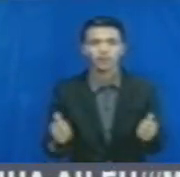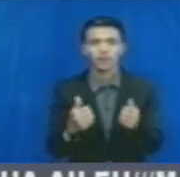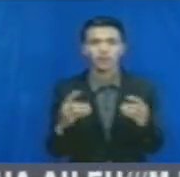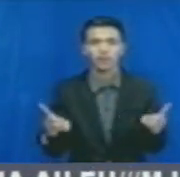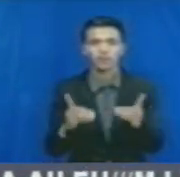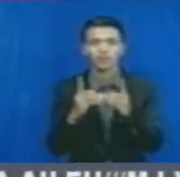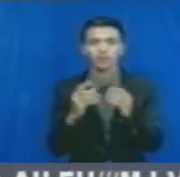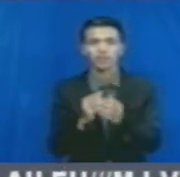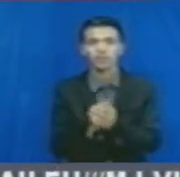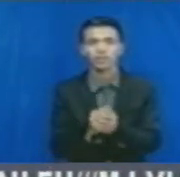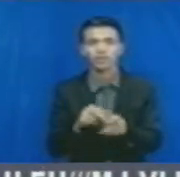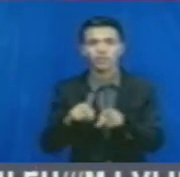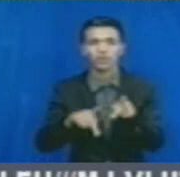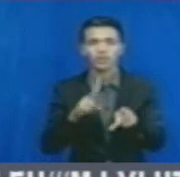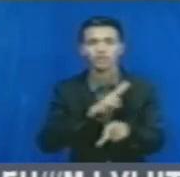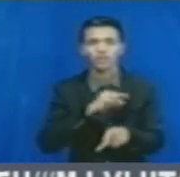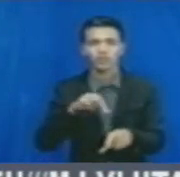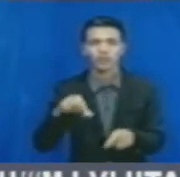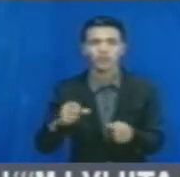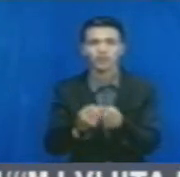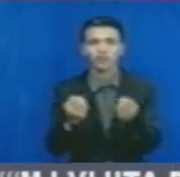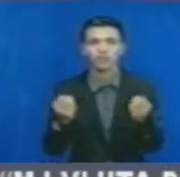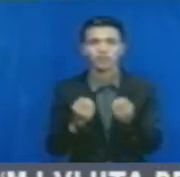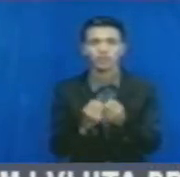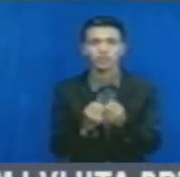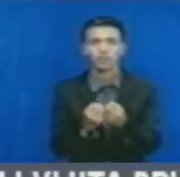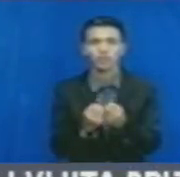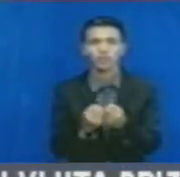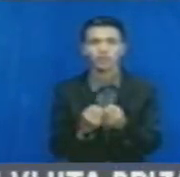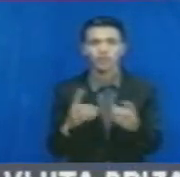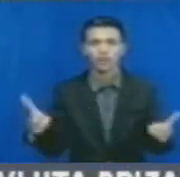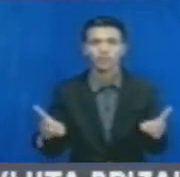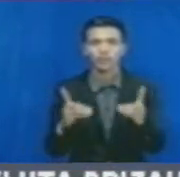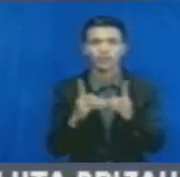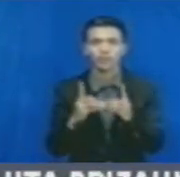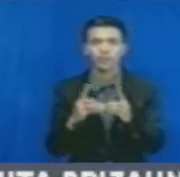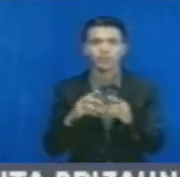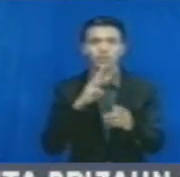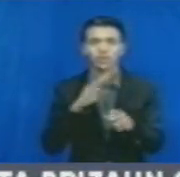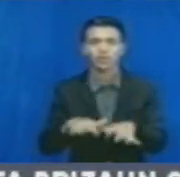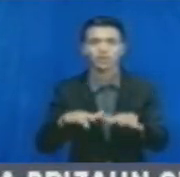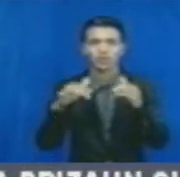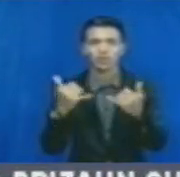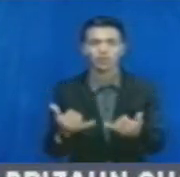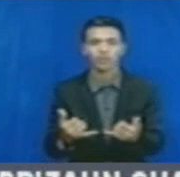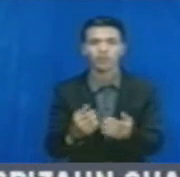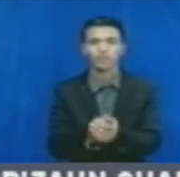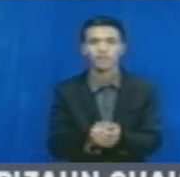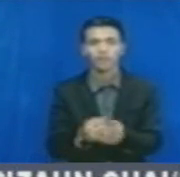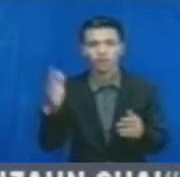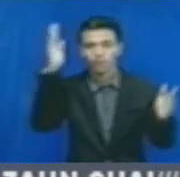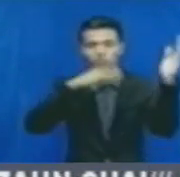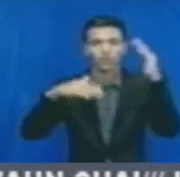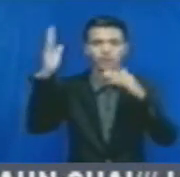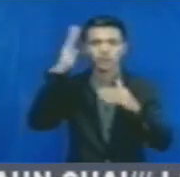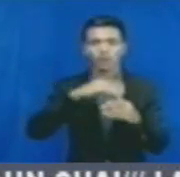municipio Serubet, mas ve municipio que Vila, que parte su Puluca, le mopot nos, afectamos con la va, y nos andan en Liga o preocupação